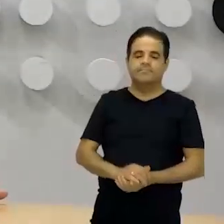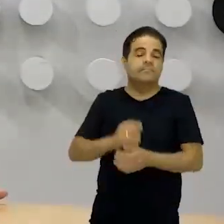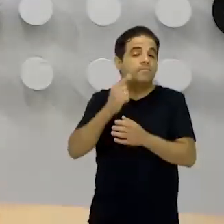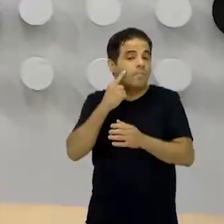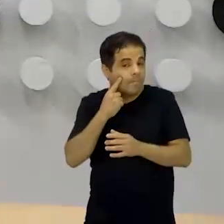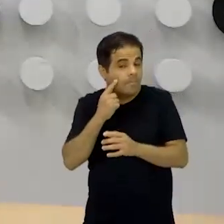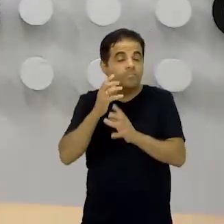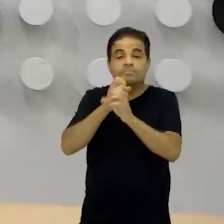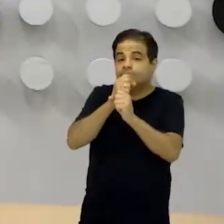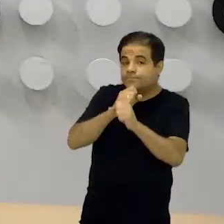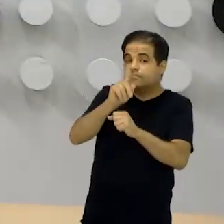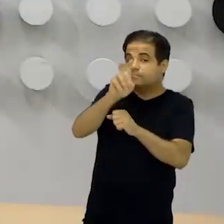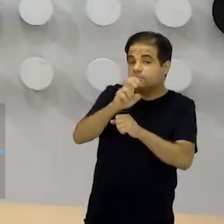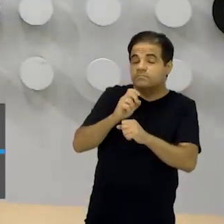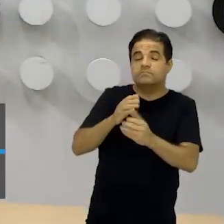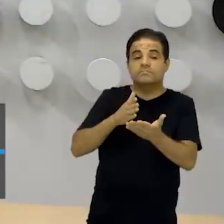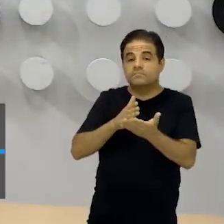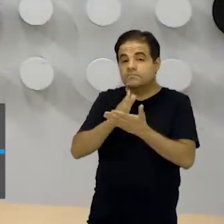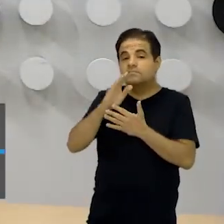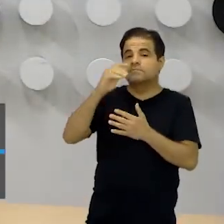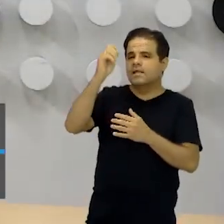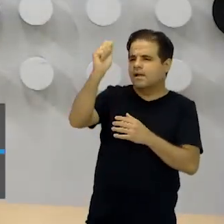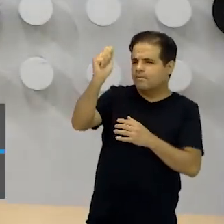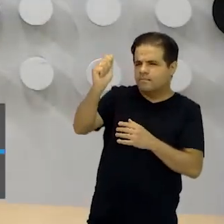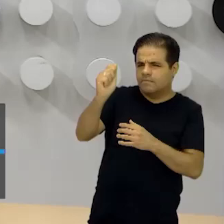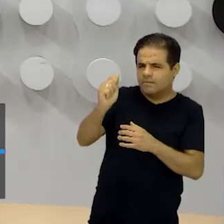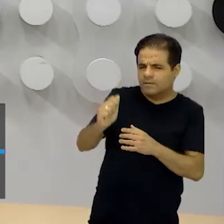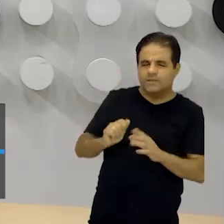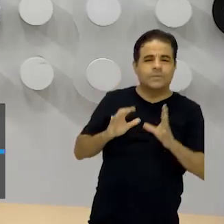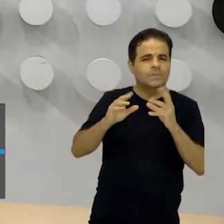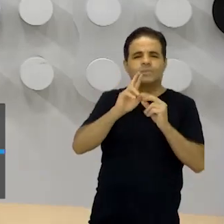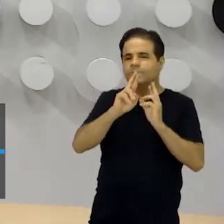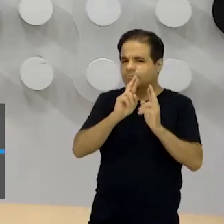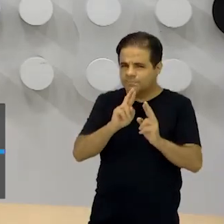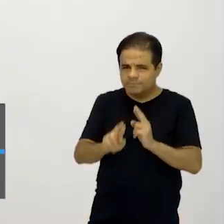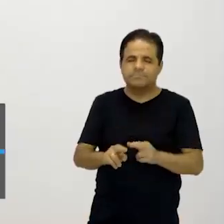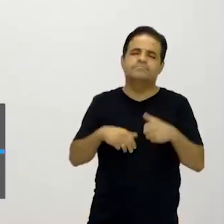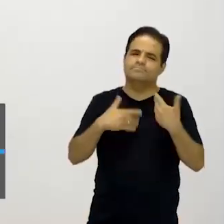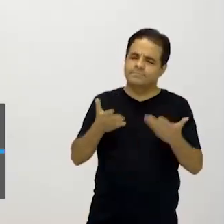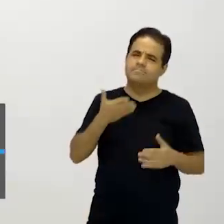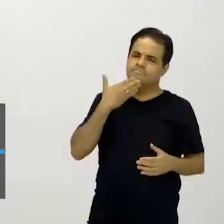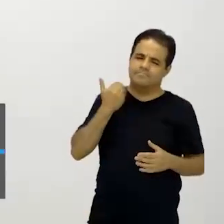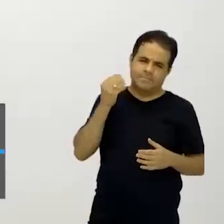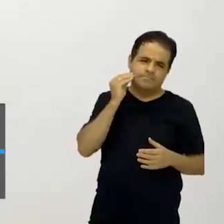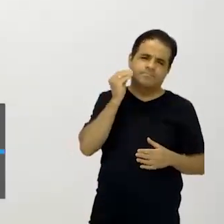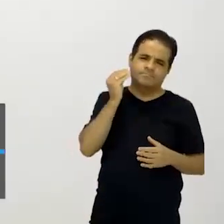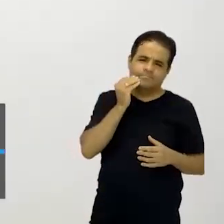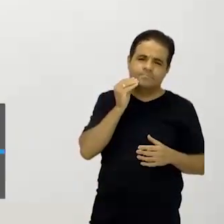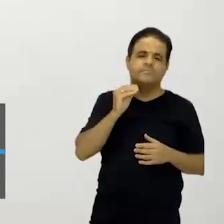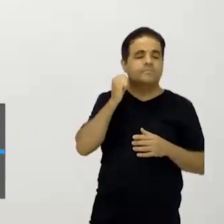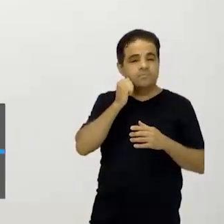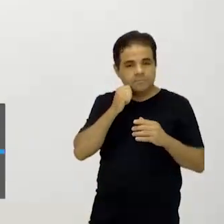Valendo 15 pontos, uma chuva de letra A aqui, professora Tayana, certo? Né, gente? Ficou bem fácil, porque bem faz